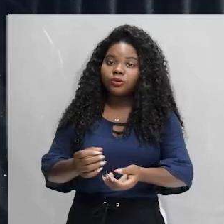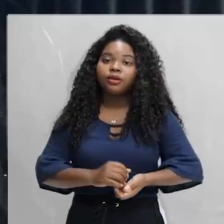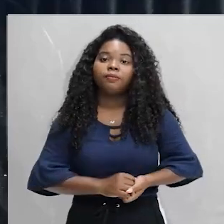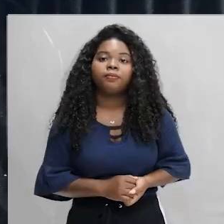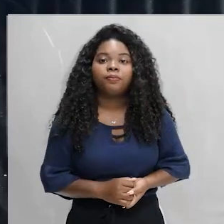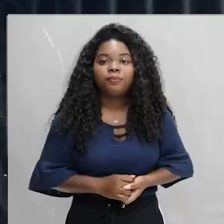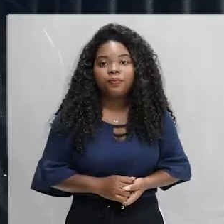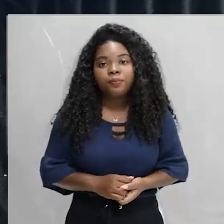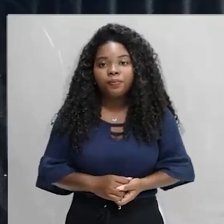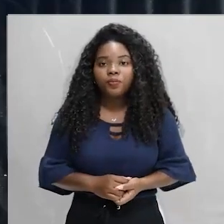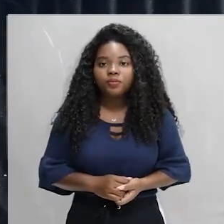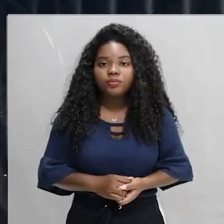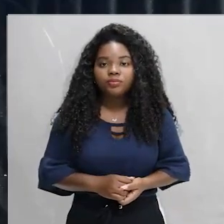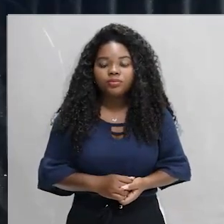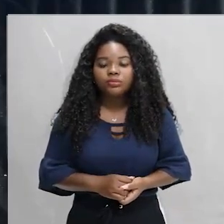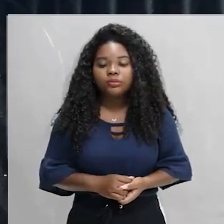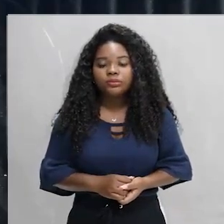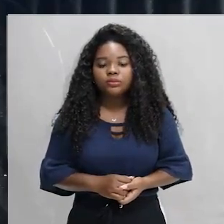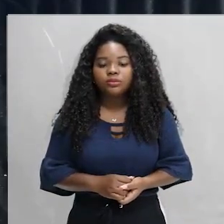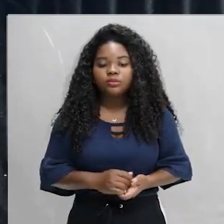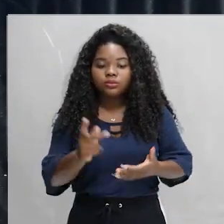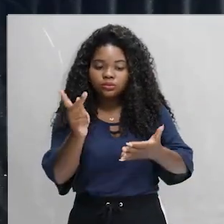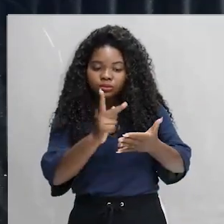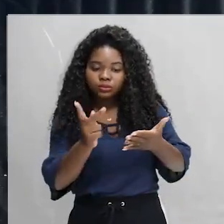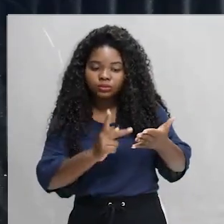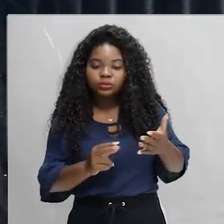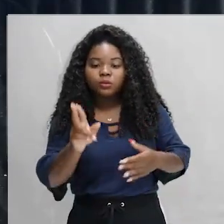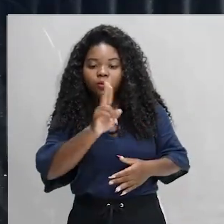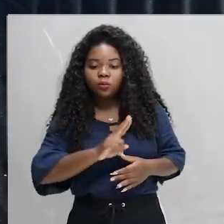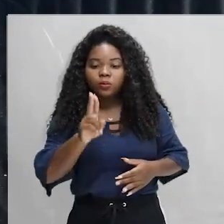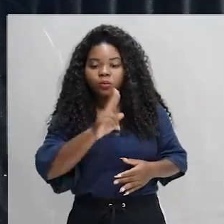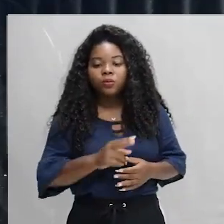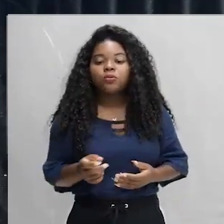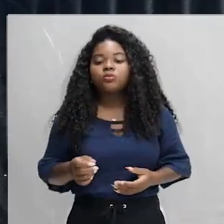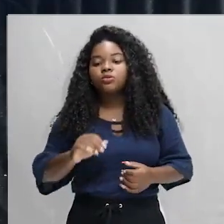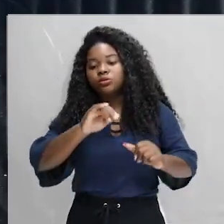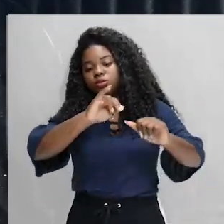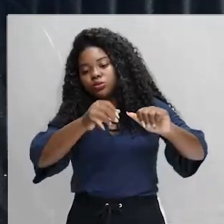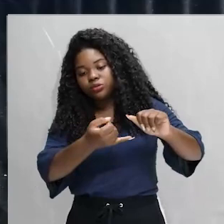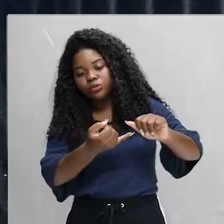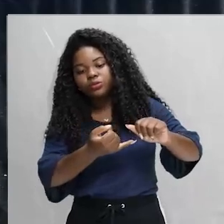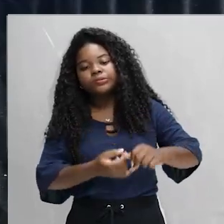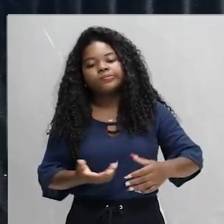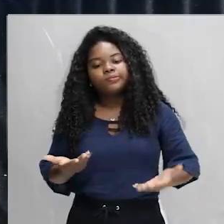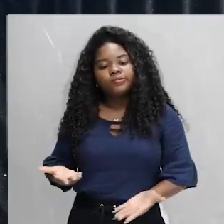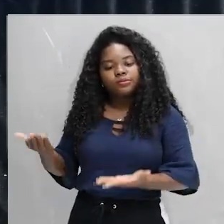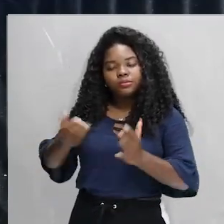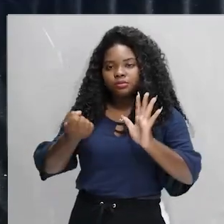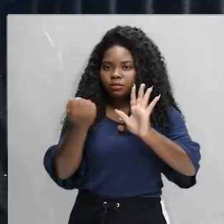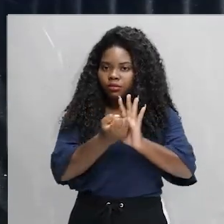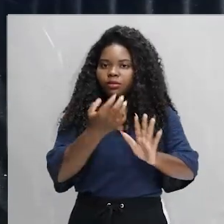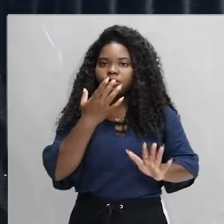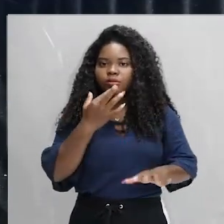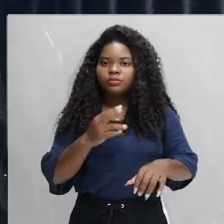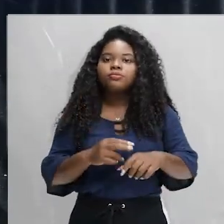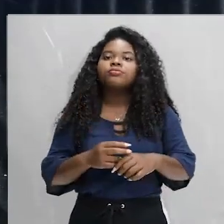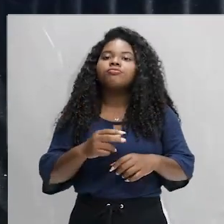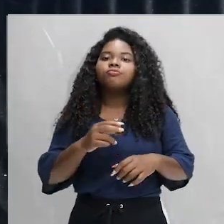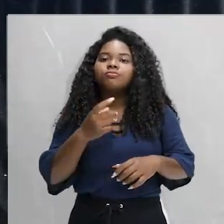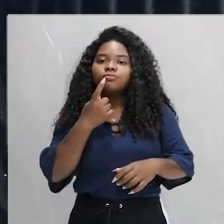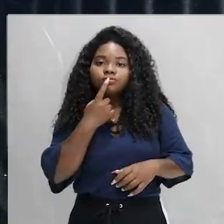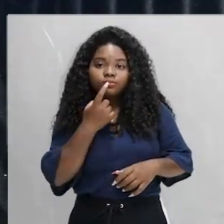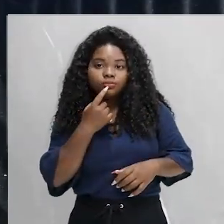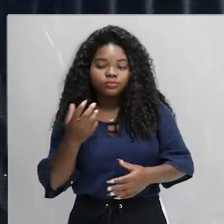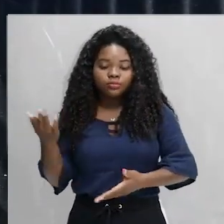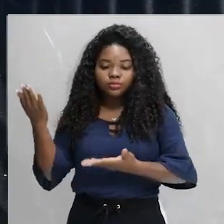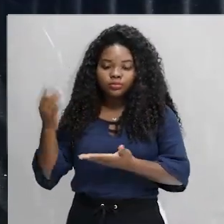ok? Então, o poeta, eu vou voltar aqui, usou adjetivos, ó, encantadora, onde cantam os pássaros,